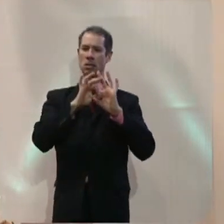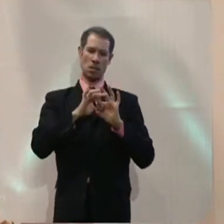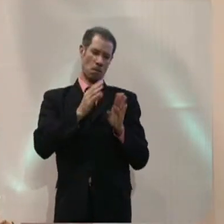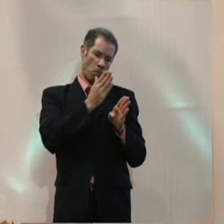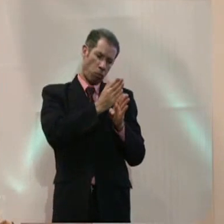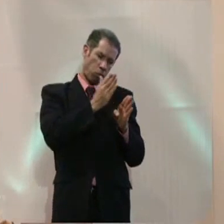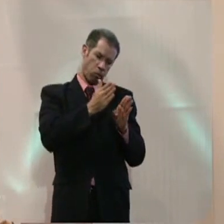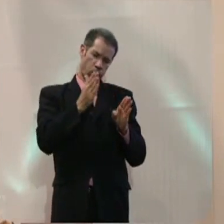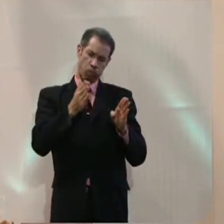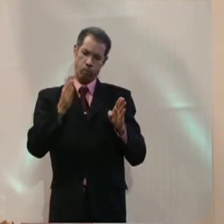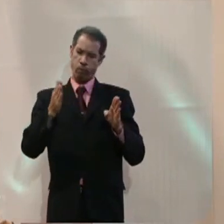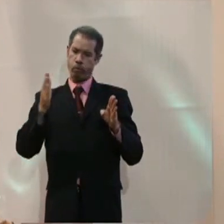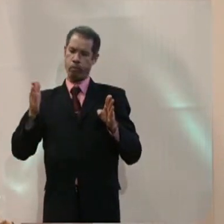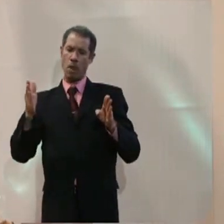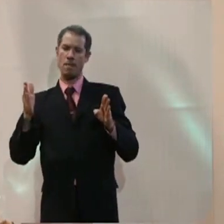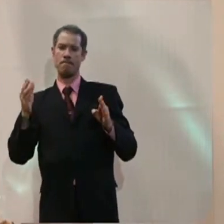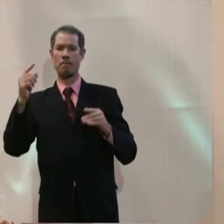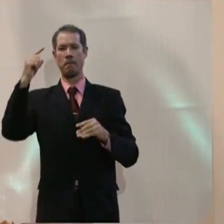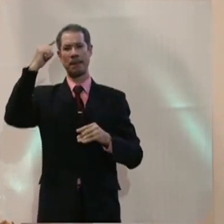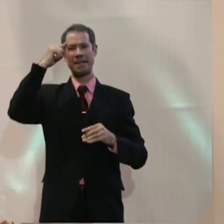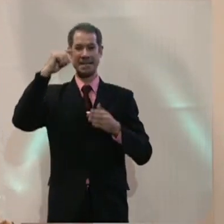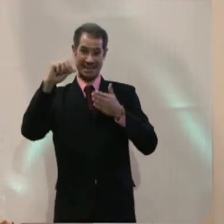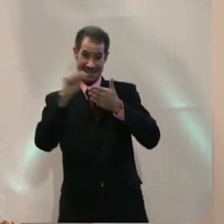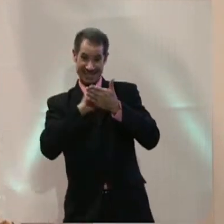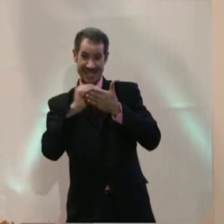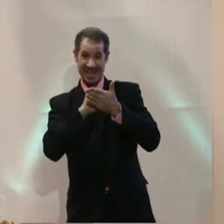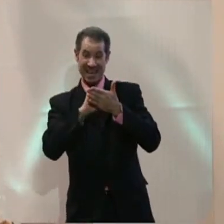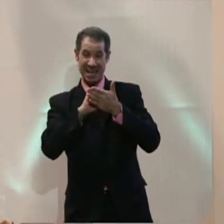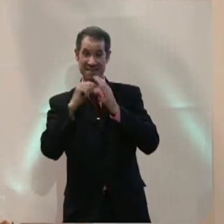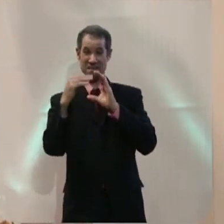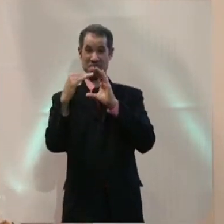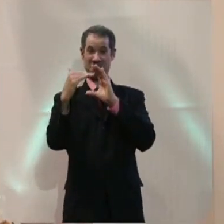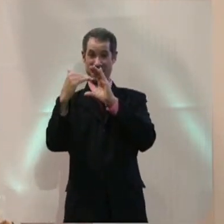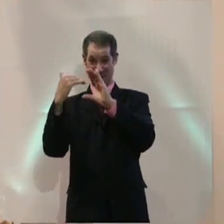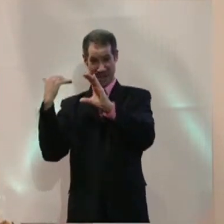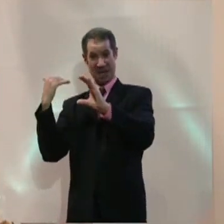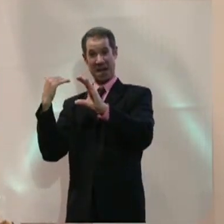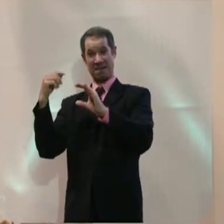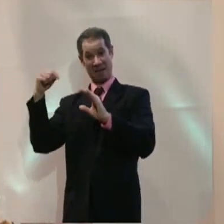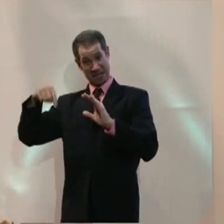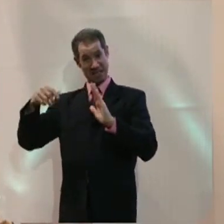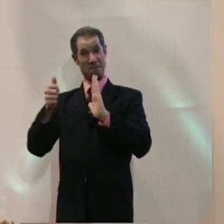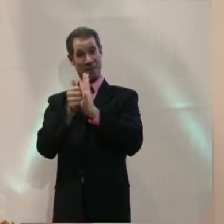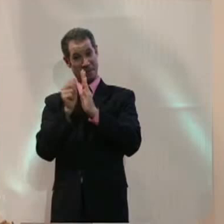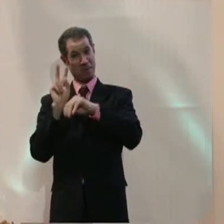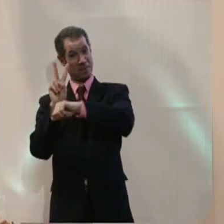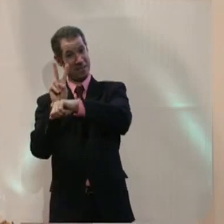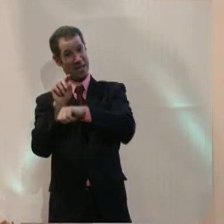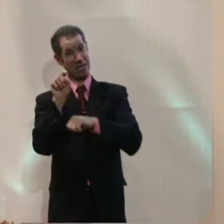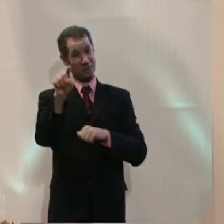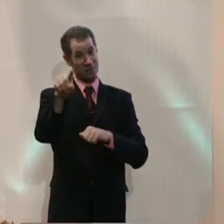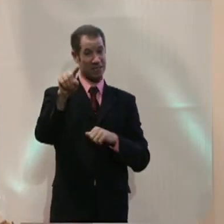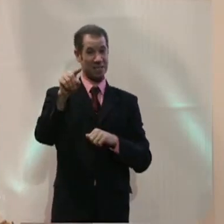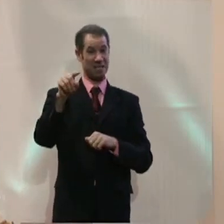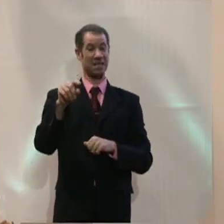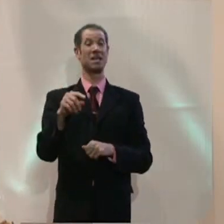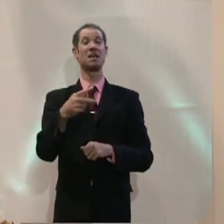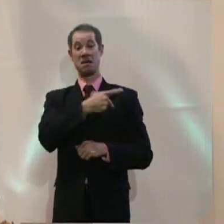jornada. Se inscreva ali para a gente poder cuidar de você. E a gente vai daqui a pouquinho orar